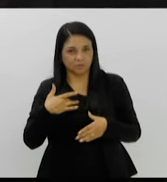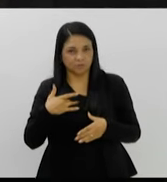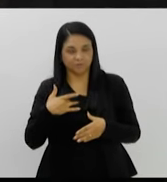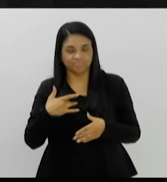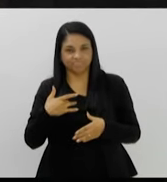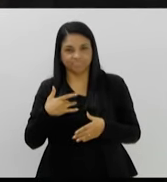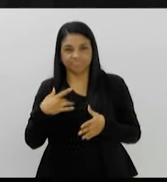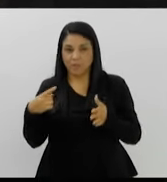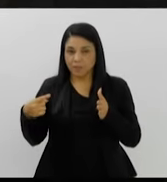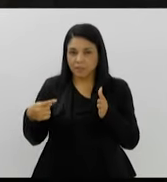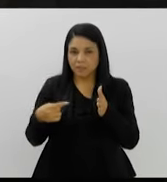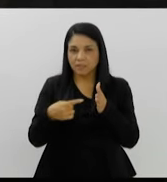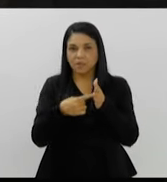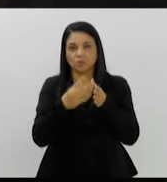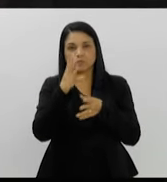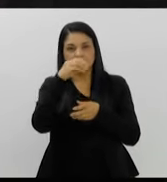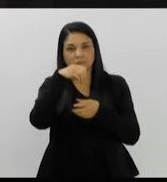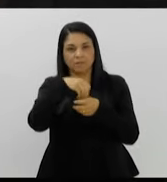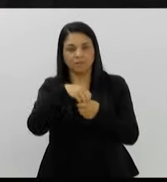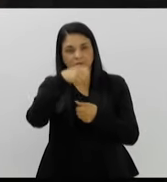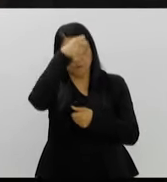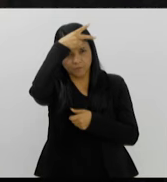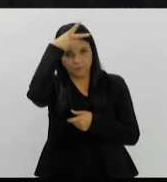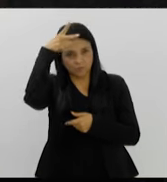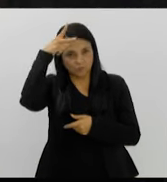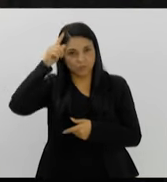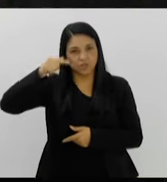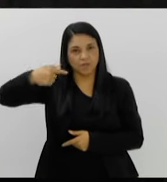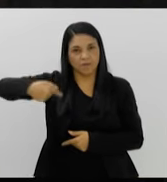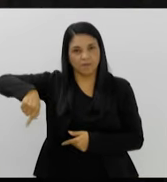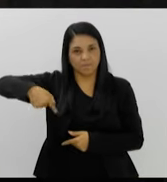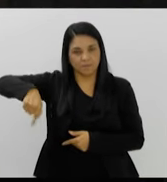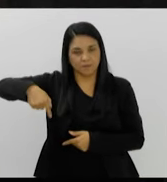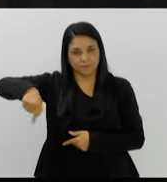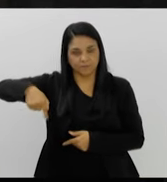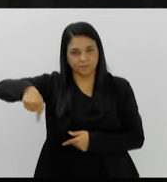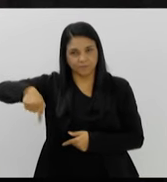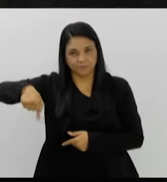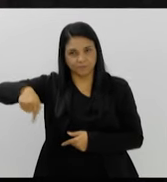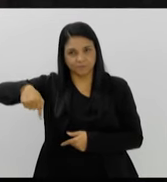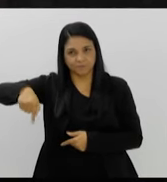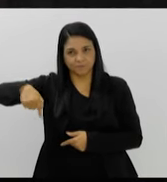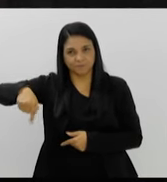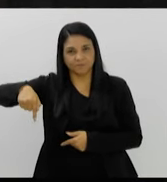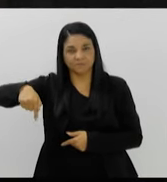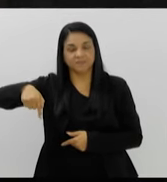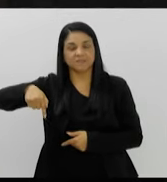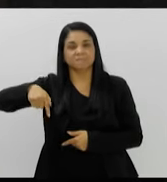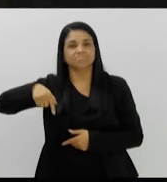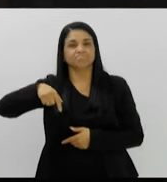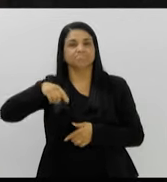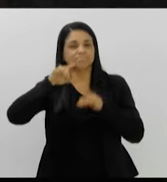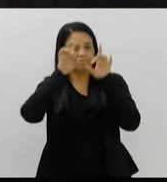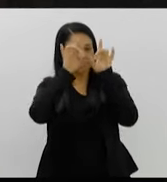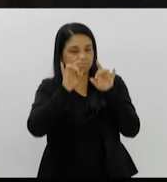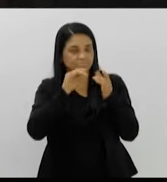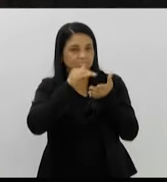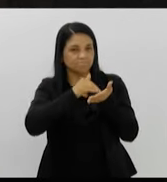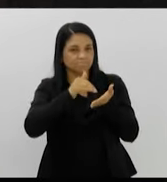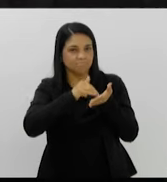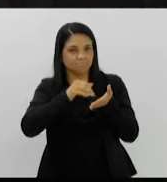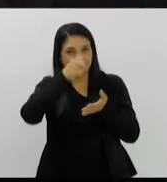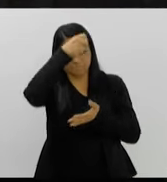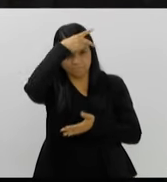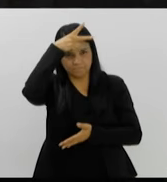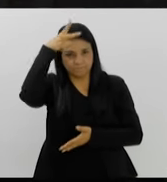escândalo na prefeitura de Queimados Mais especificamente na Secretaria Municipal